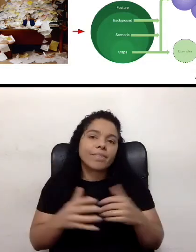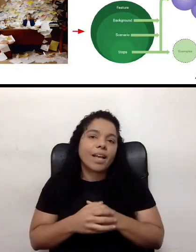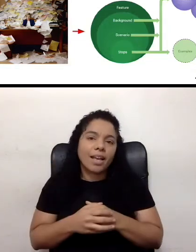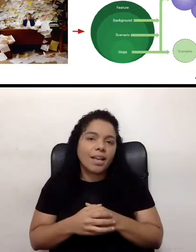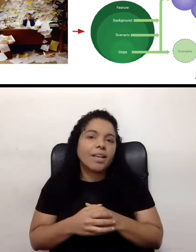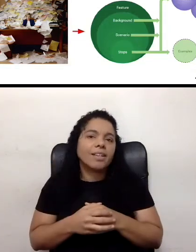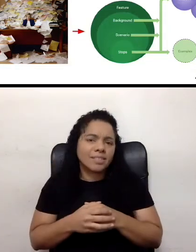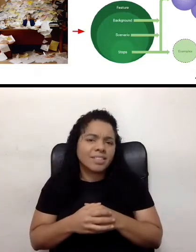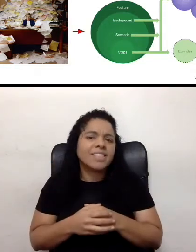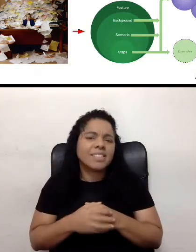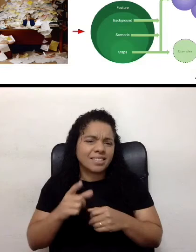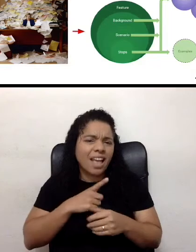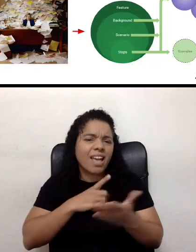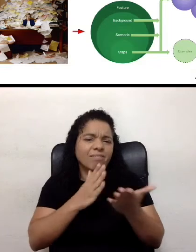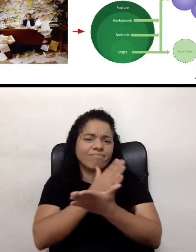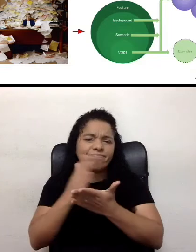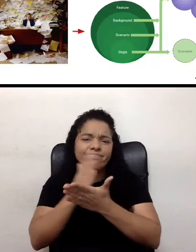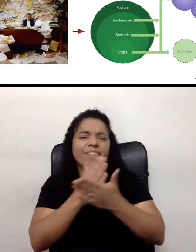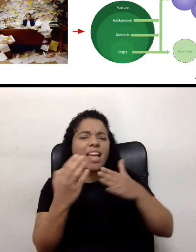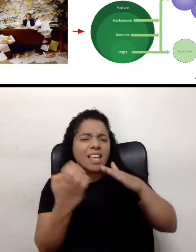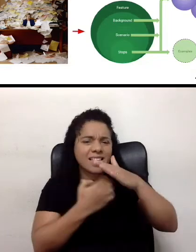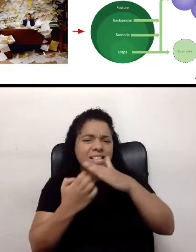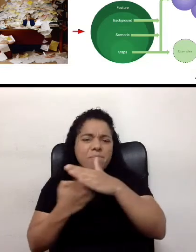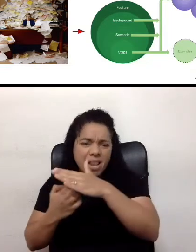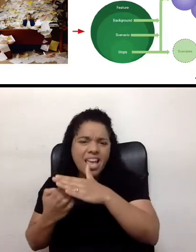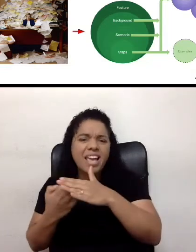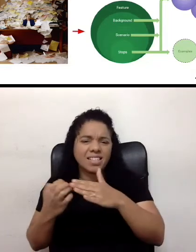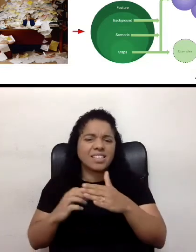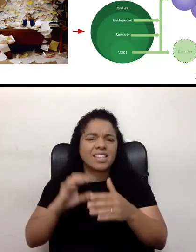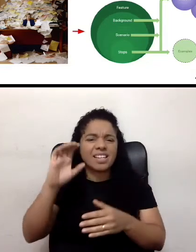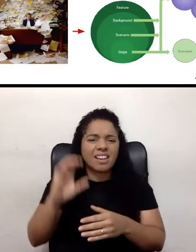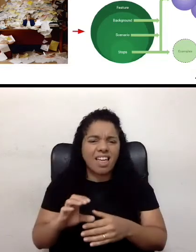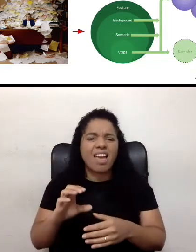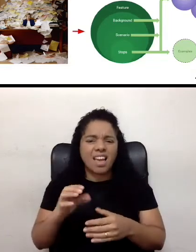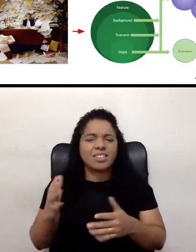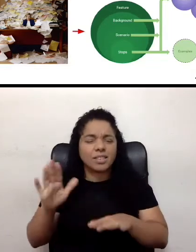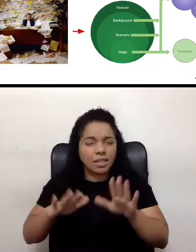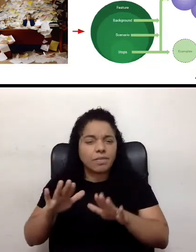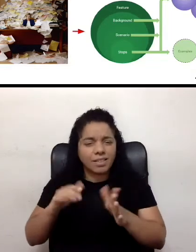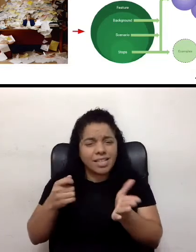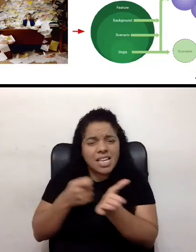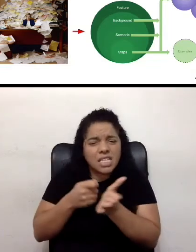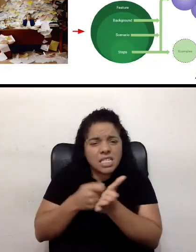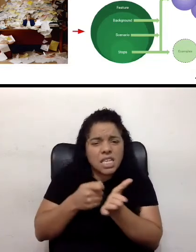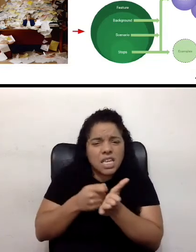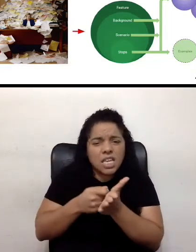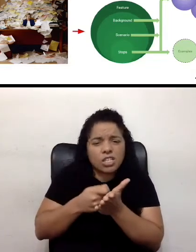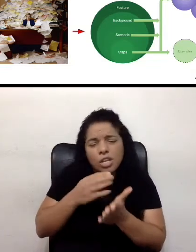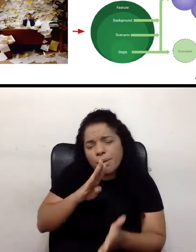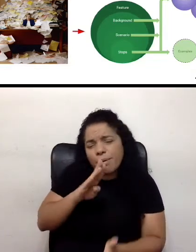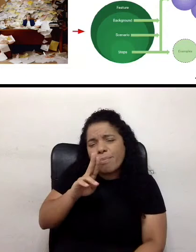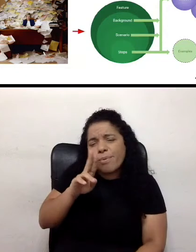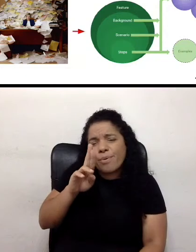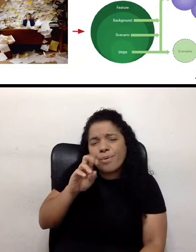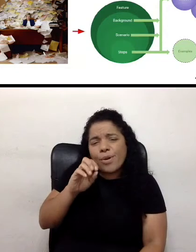ainda existem empresas, clientes nossos, que, assim, exigem um pouco de burocracia. Mas não quer dizer que essa